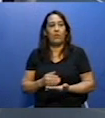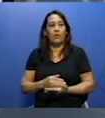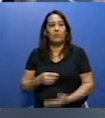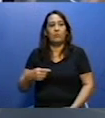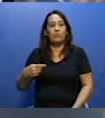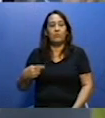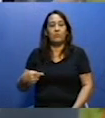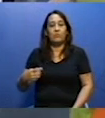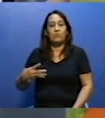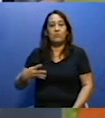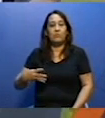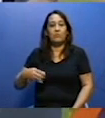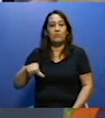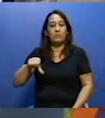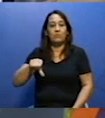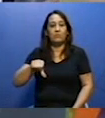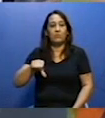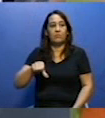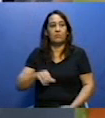Olha agora a página